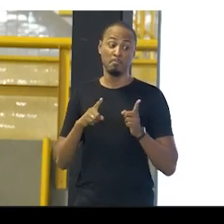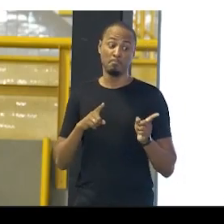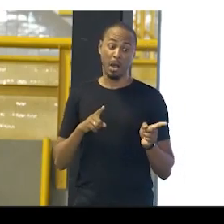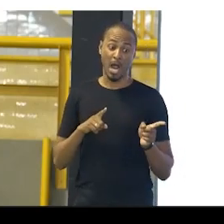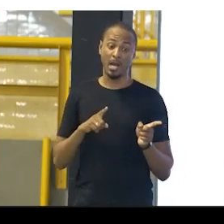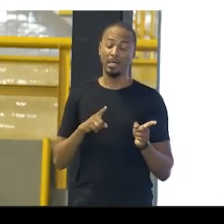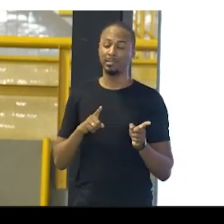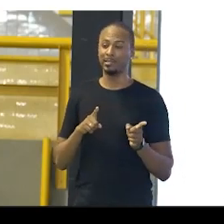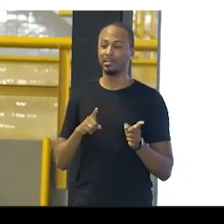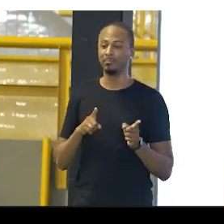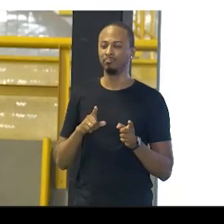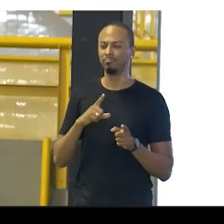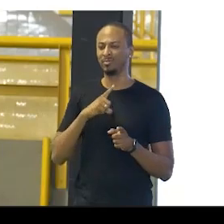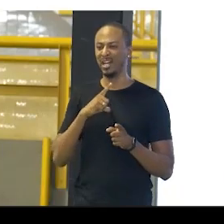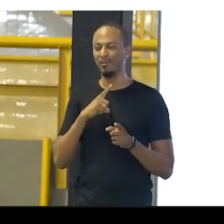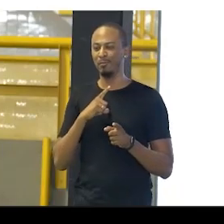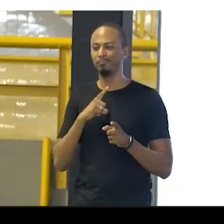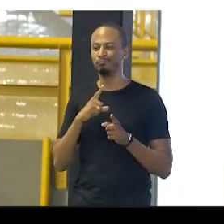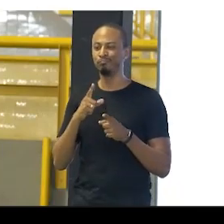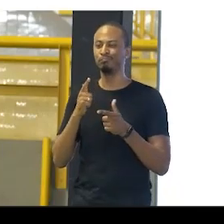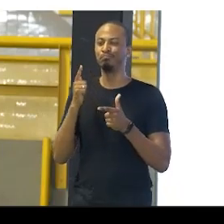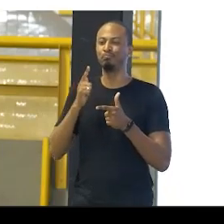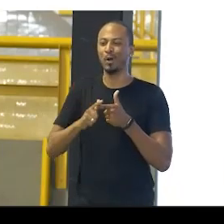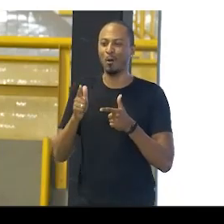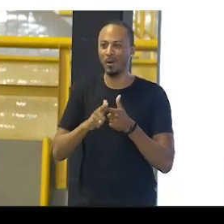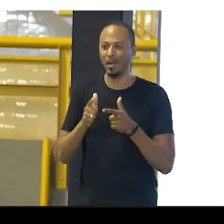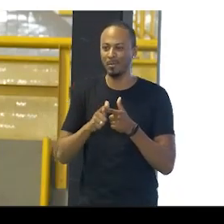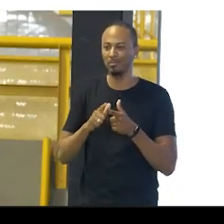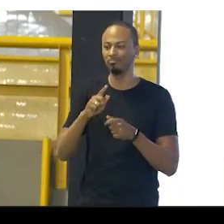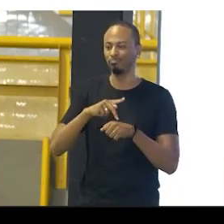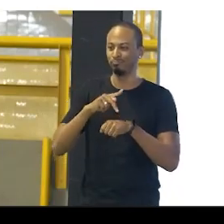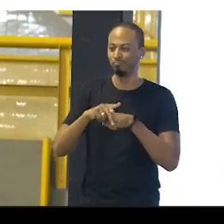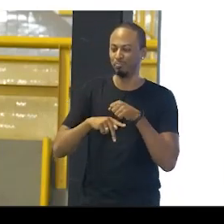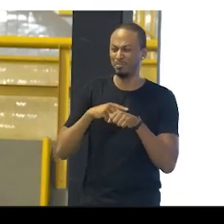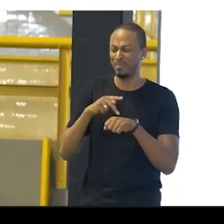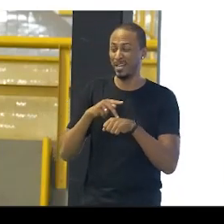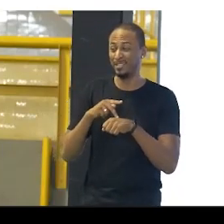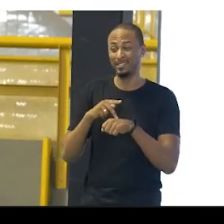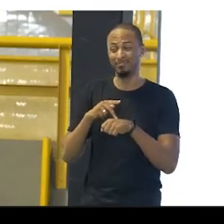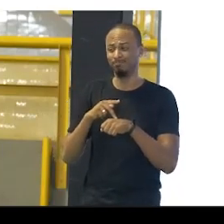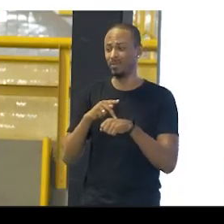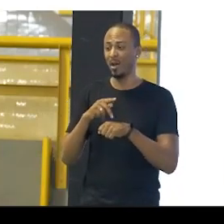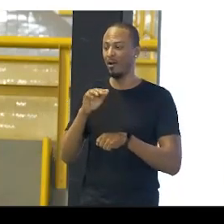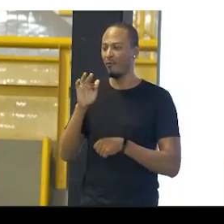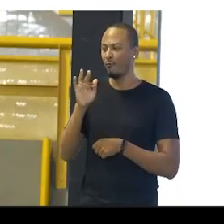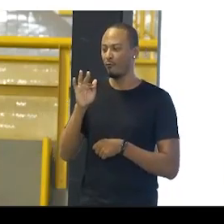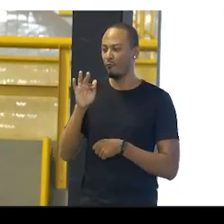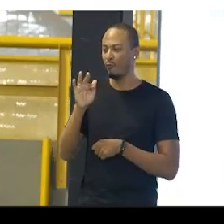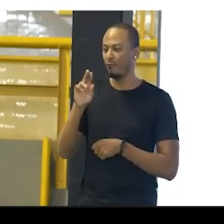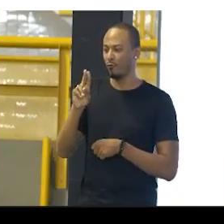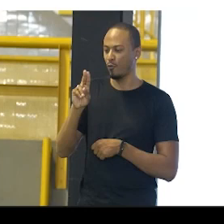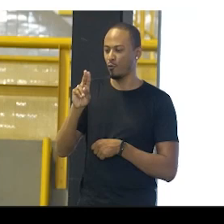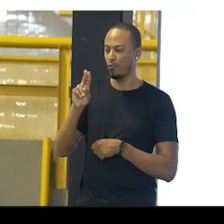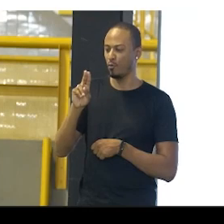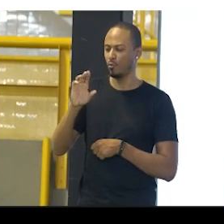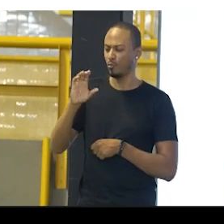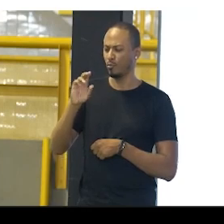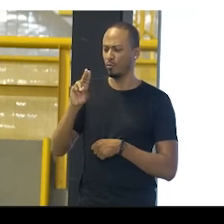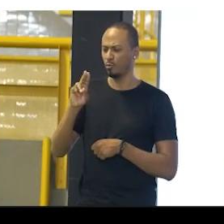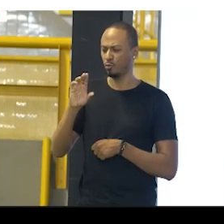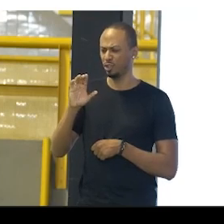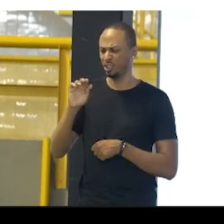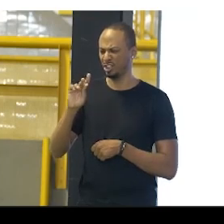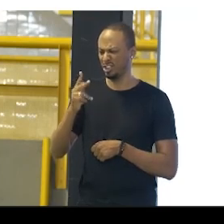fontes alternativas. O Brasil é uma fonte de energia que contribui pouco. Éramos para ter 24,